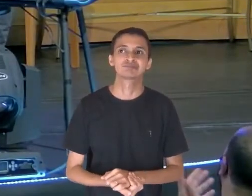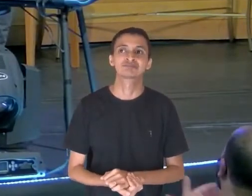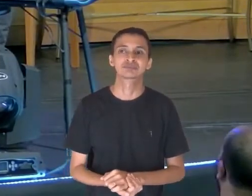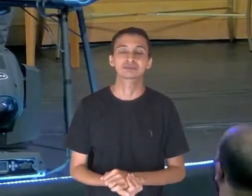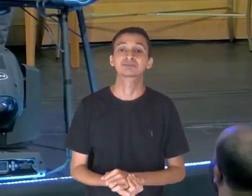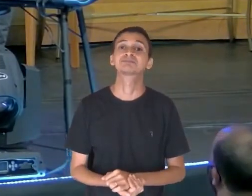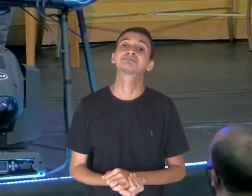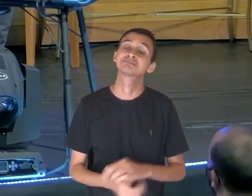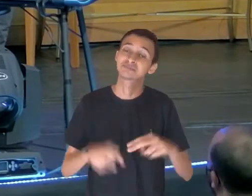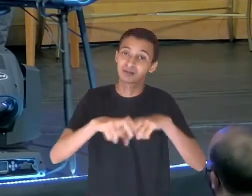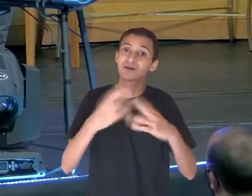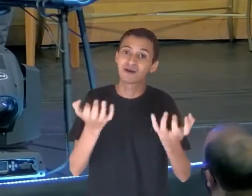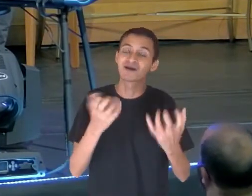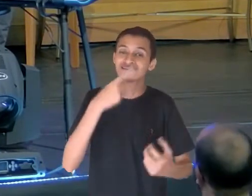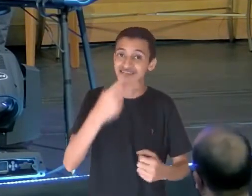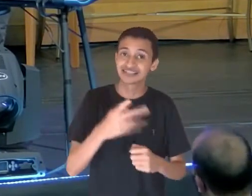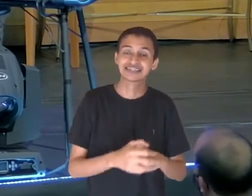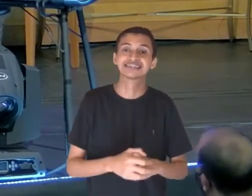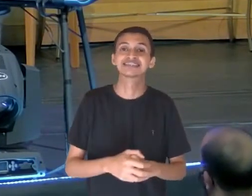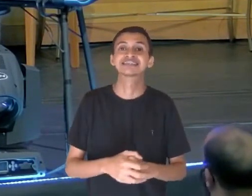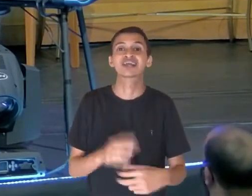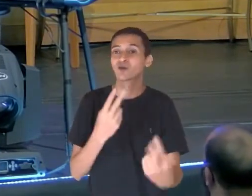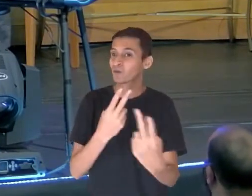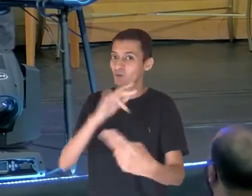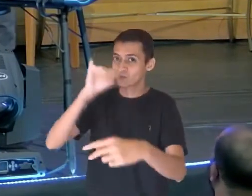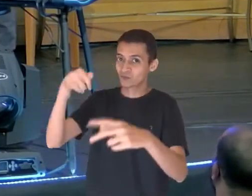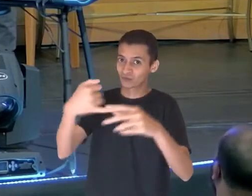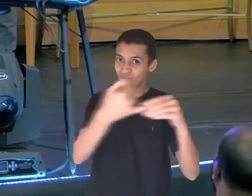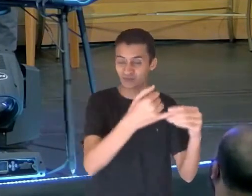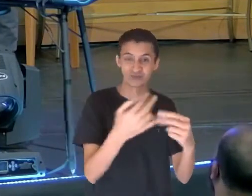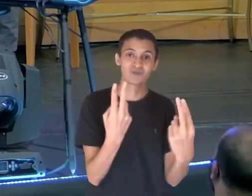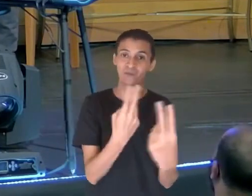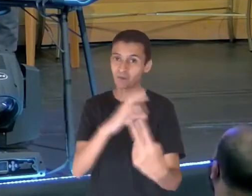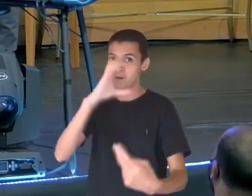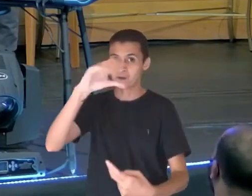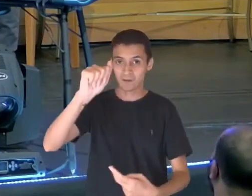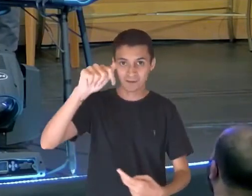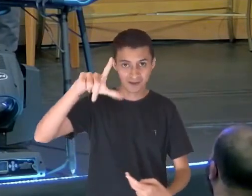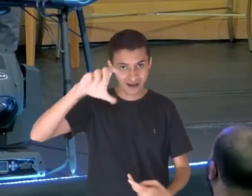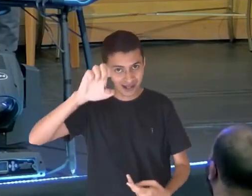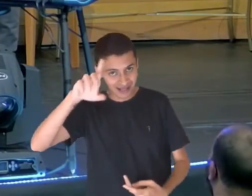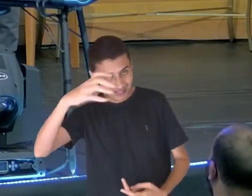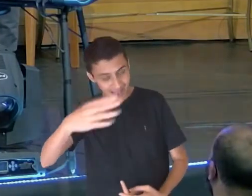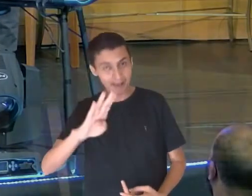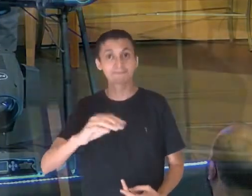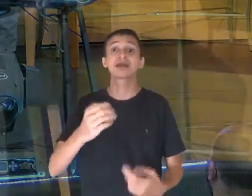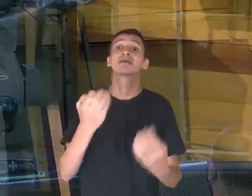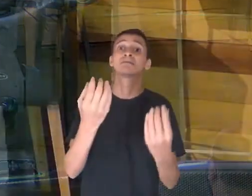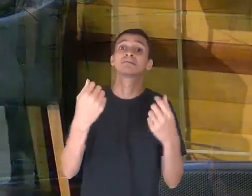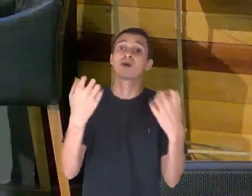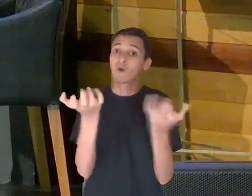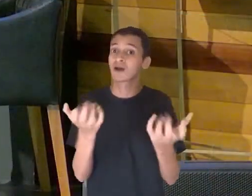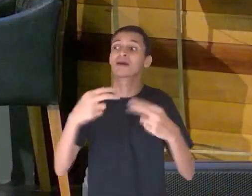Então, o negócio é o seguinte. Ô, Josué, eu sou Caleb. Eu vim aqui hoje buscar minha herança. Eu quero saber de Hebron.